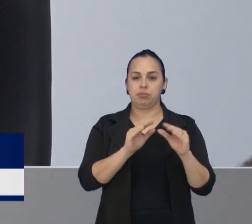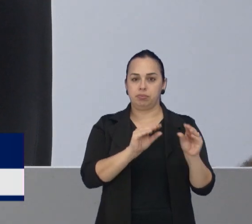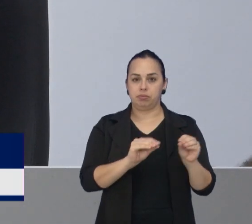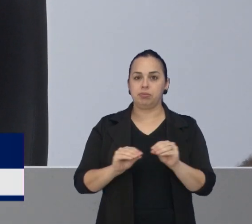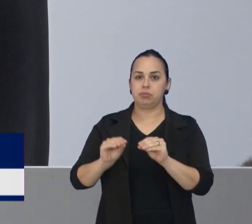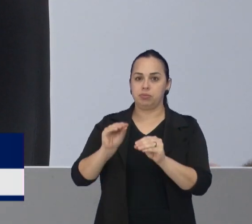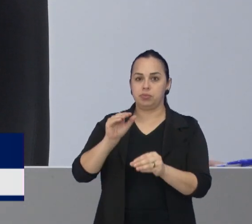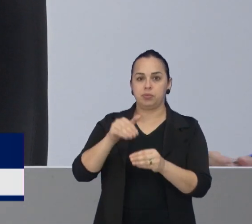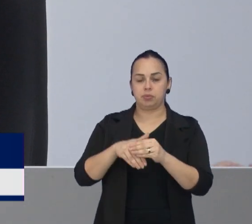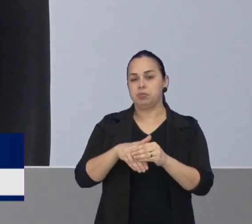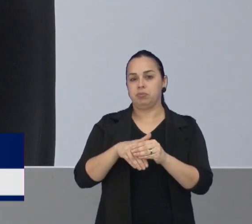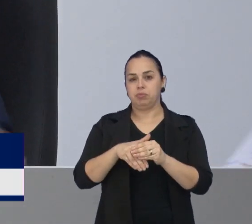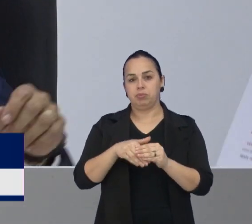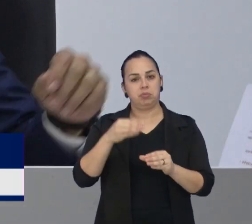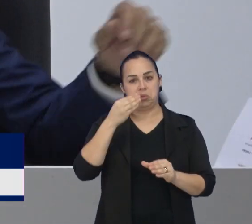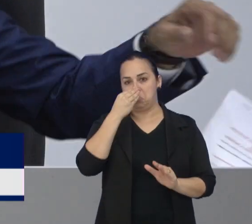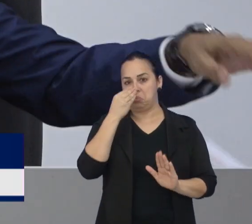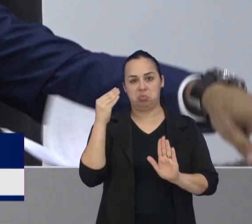está rejeitado.